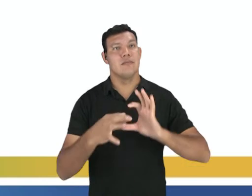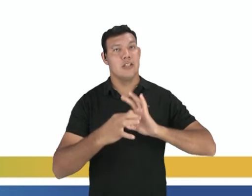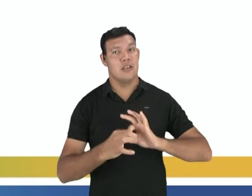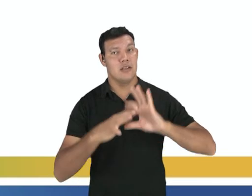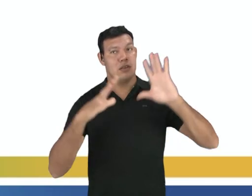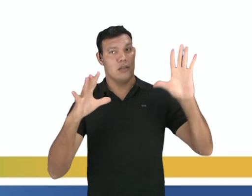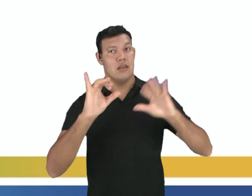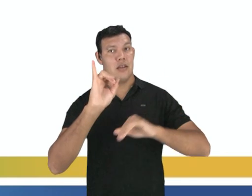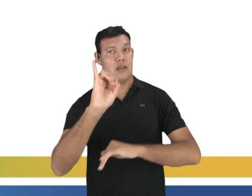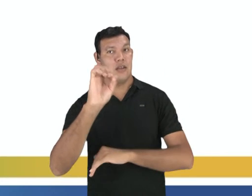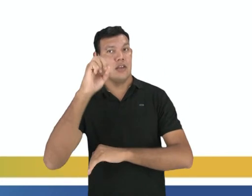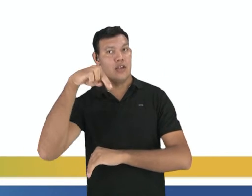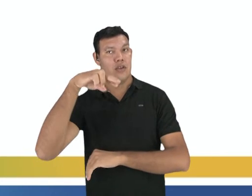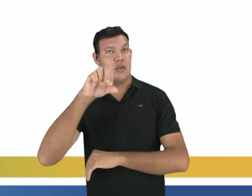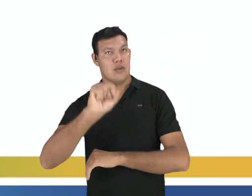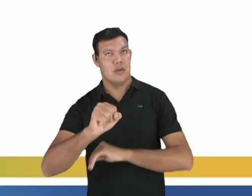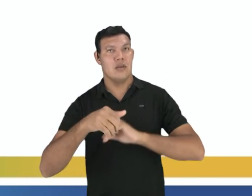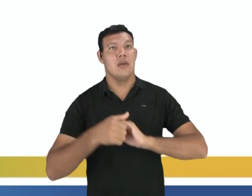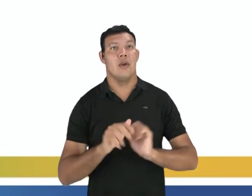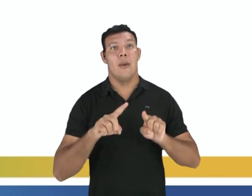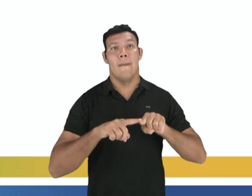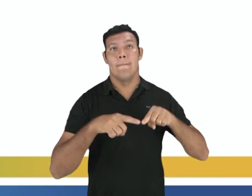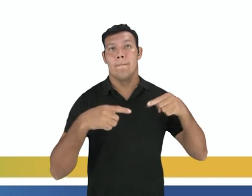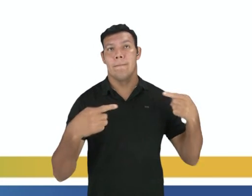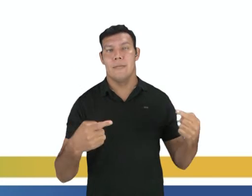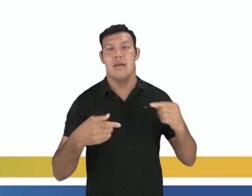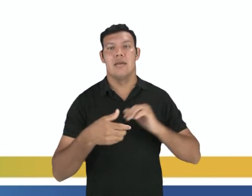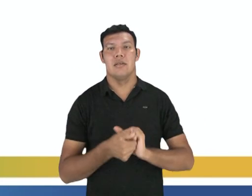Liberam íons na água, porém a origem